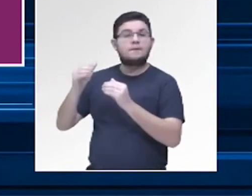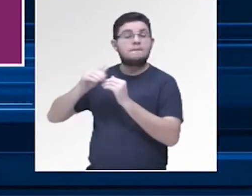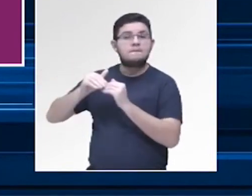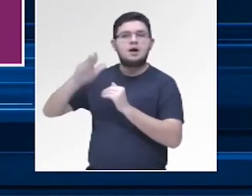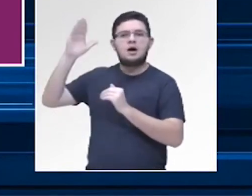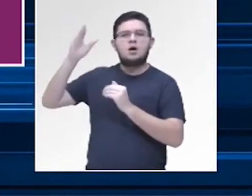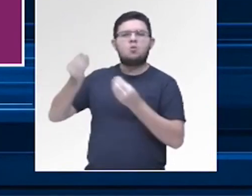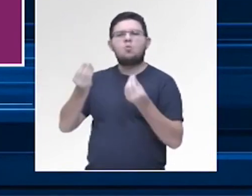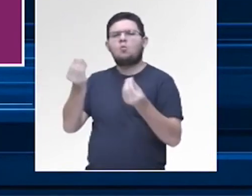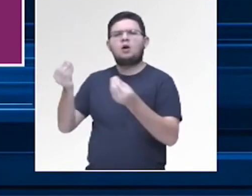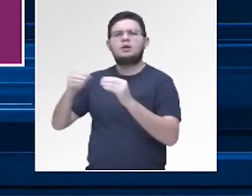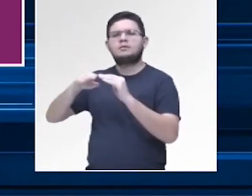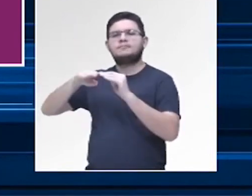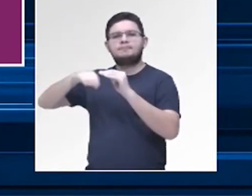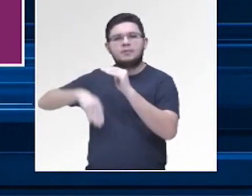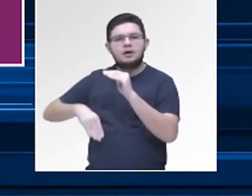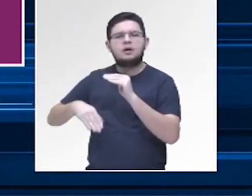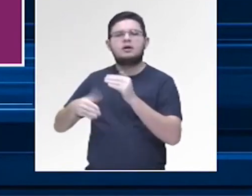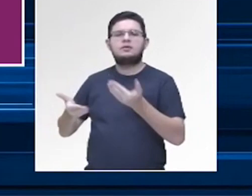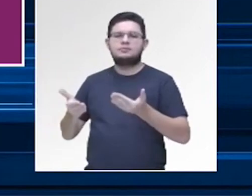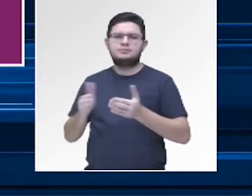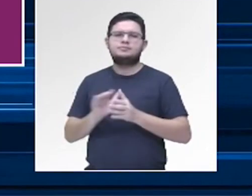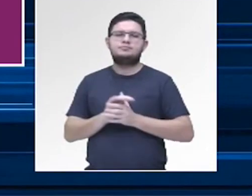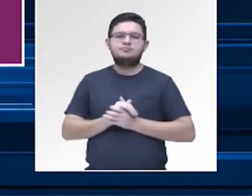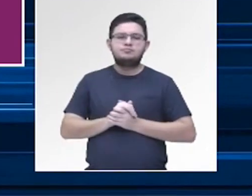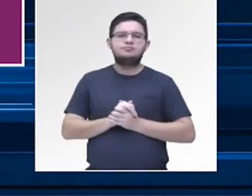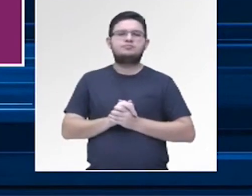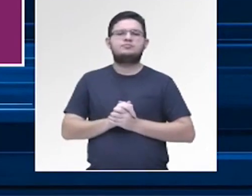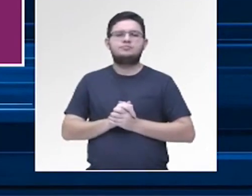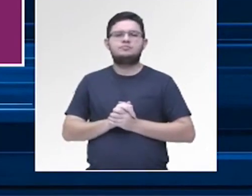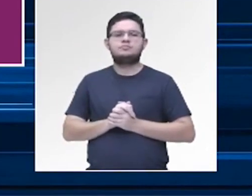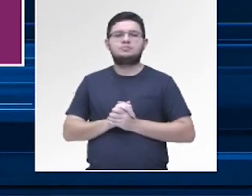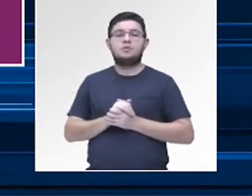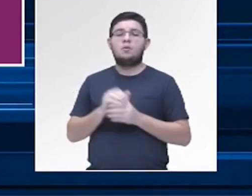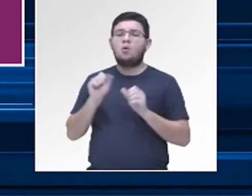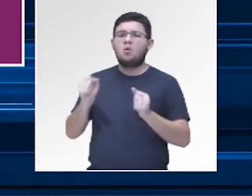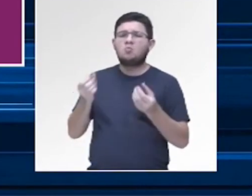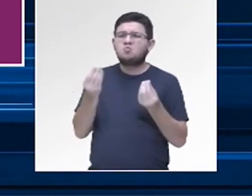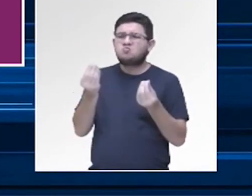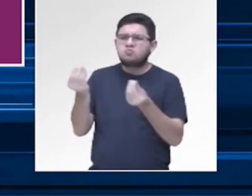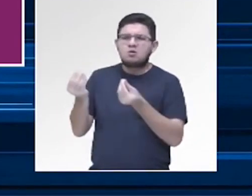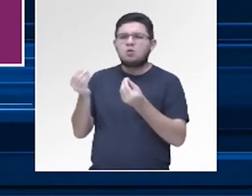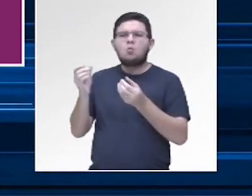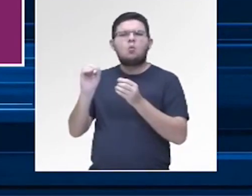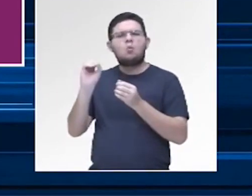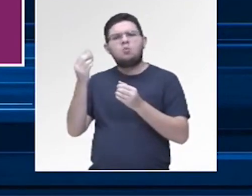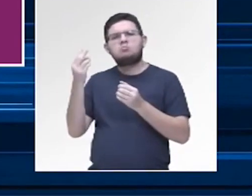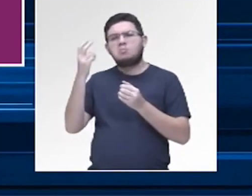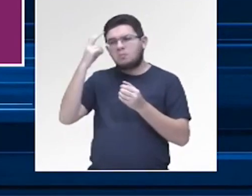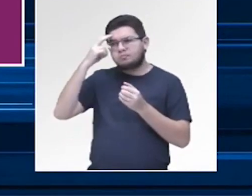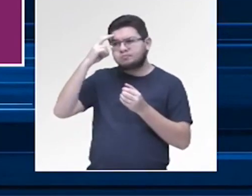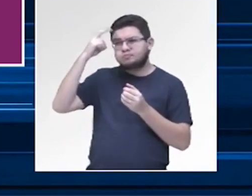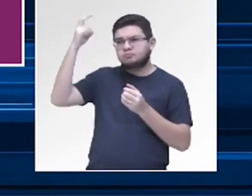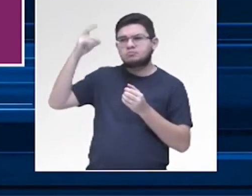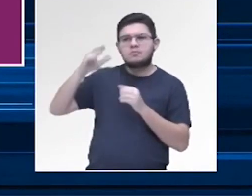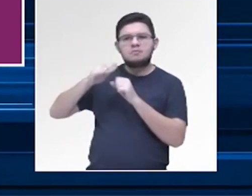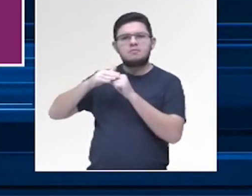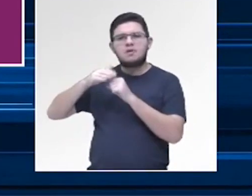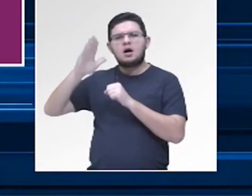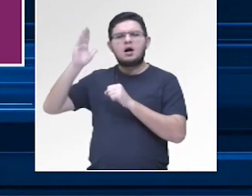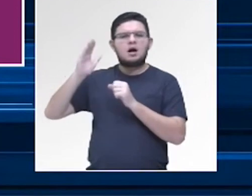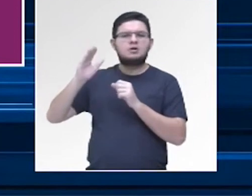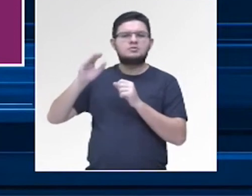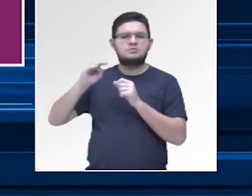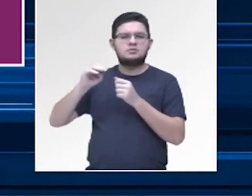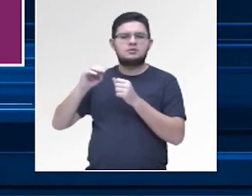mais alto, né? O mais profundo, né? O mais inteligente são os exemplos que eu posso